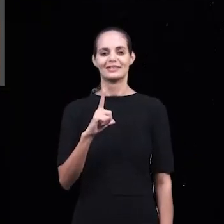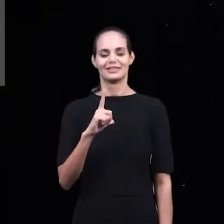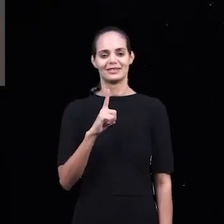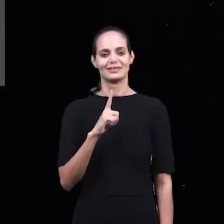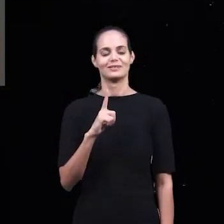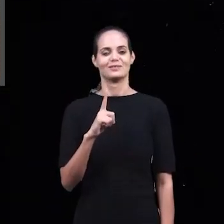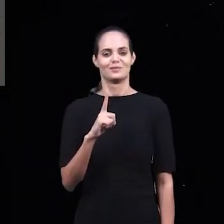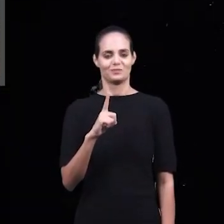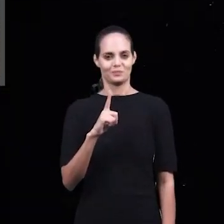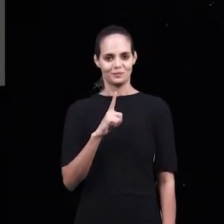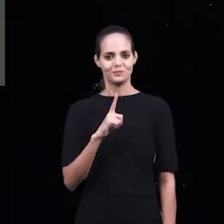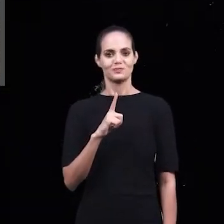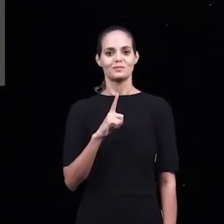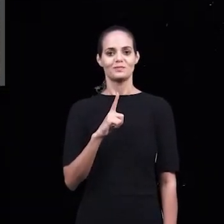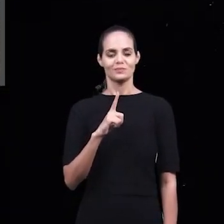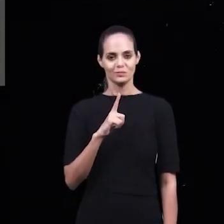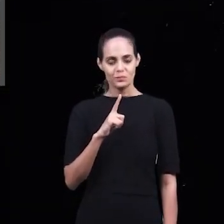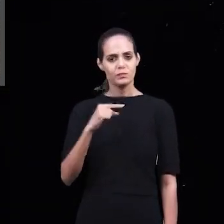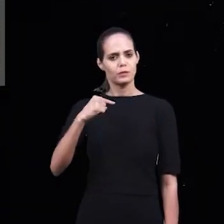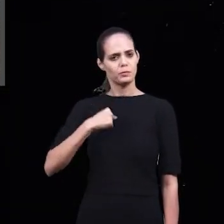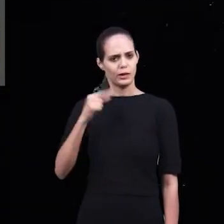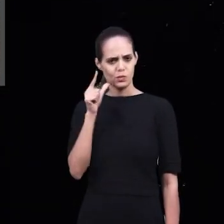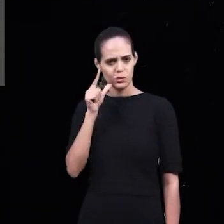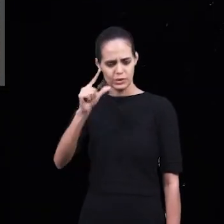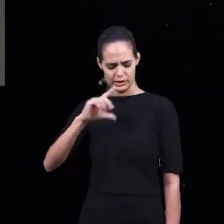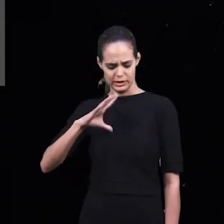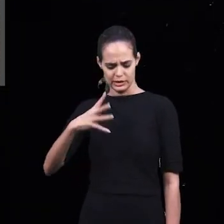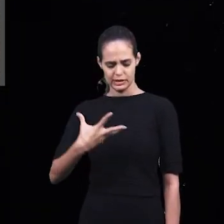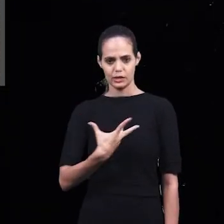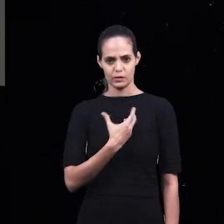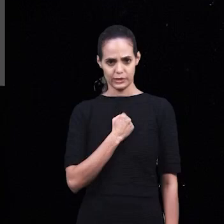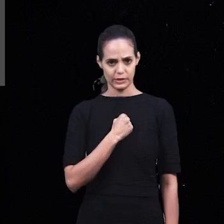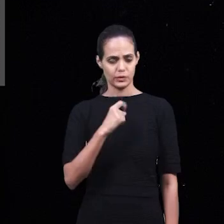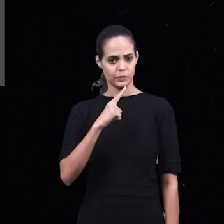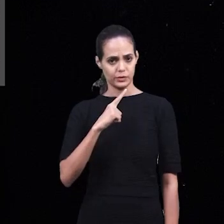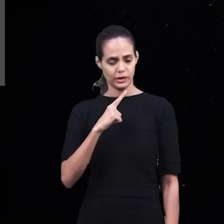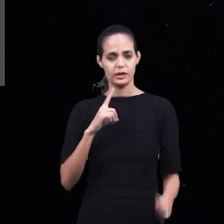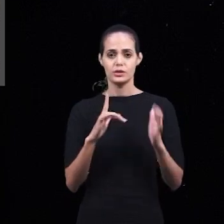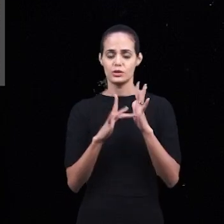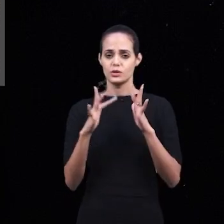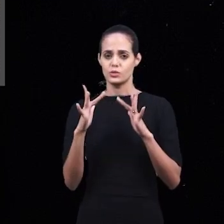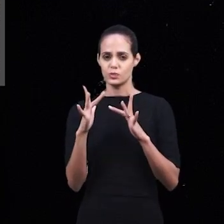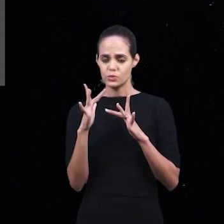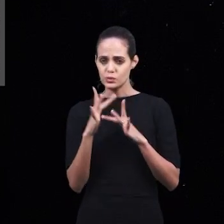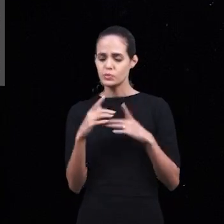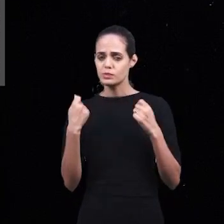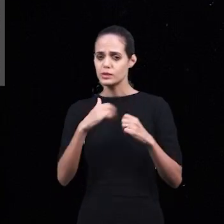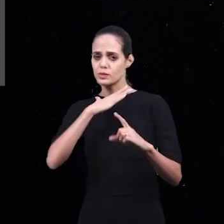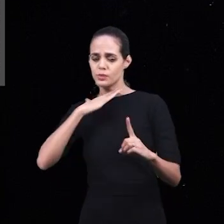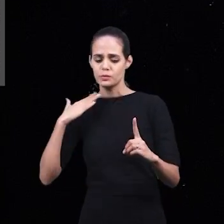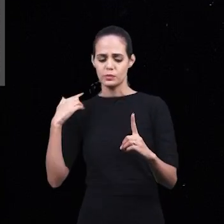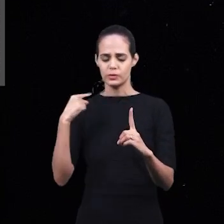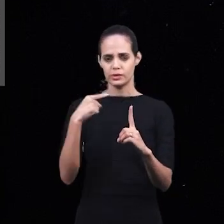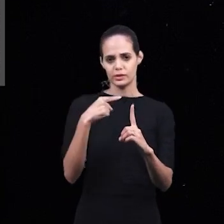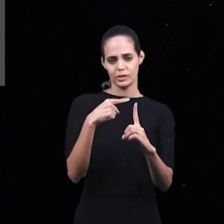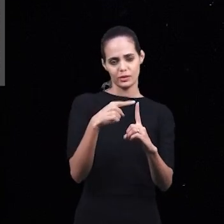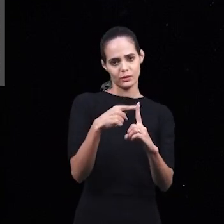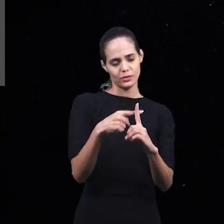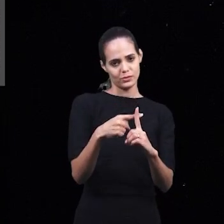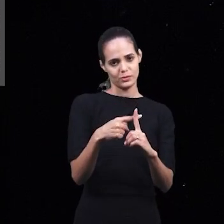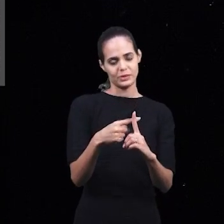feliz. Pra me encontrar, perdeu sua vida,